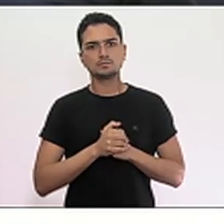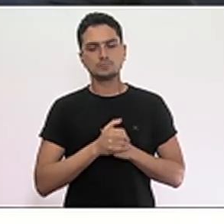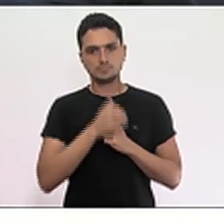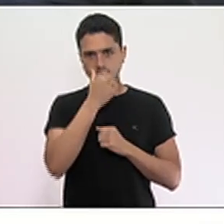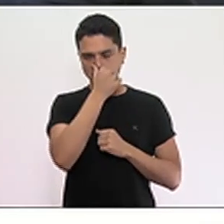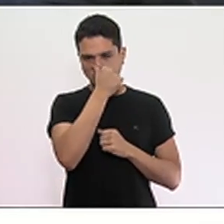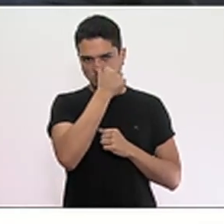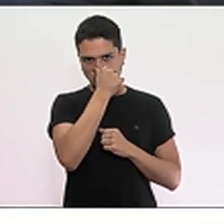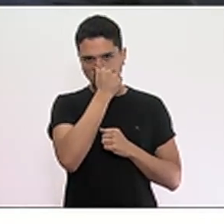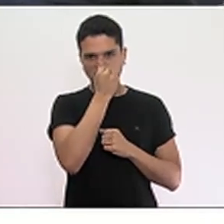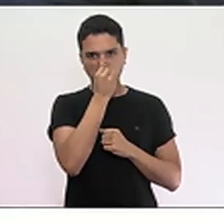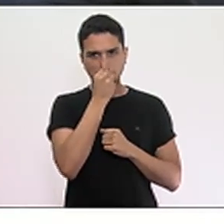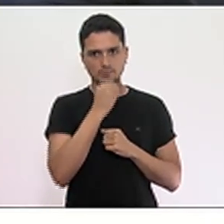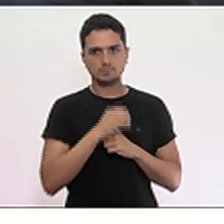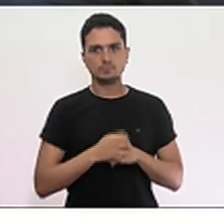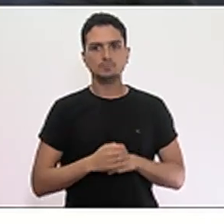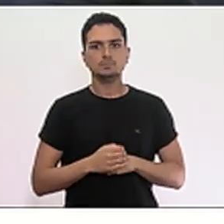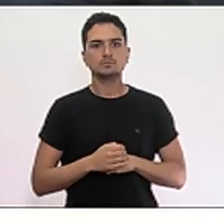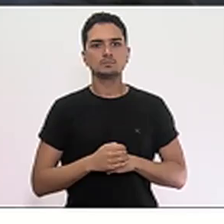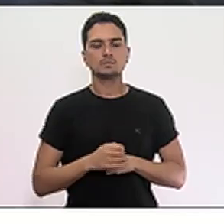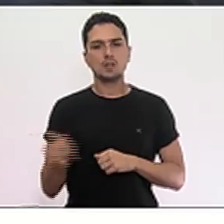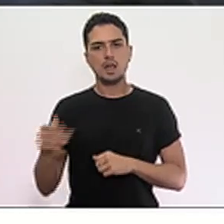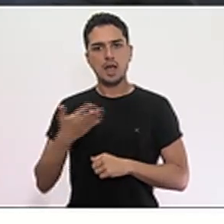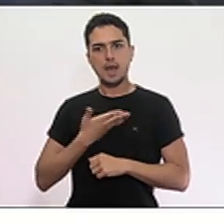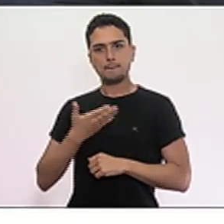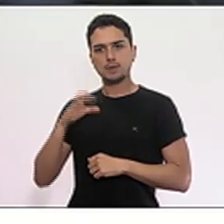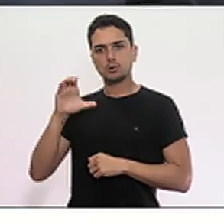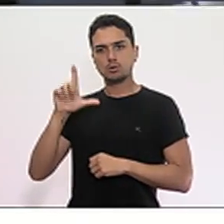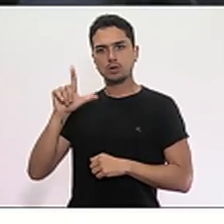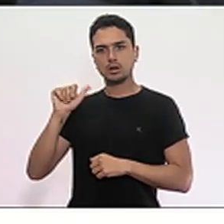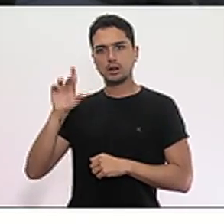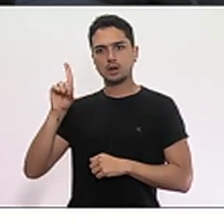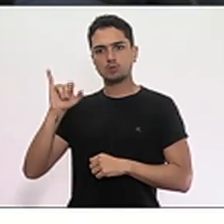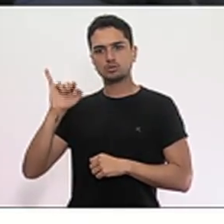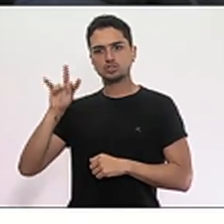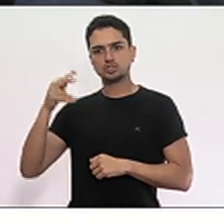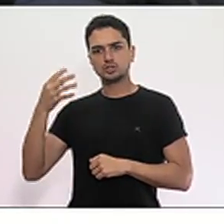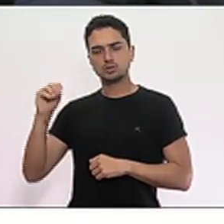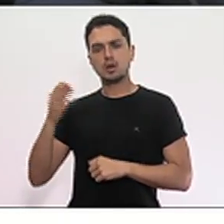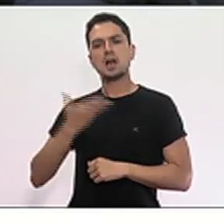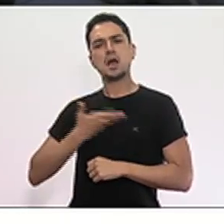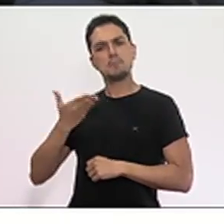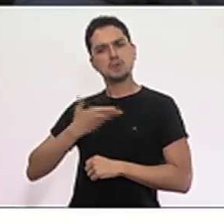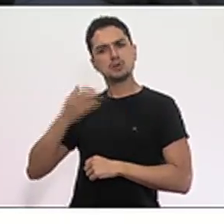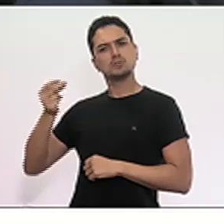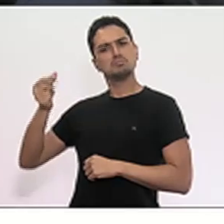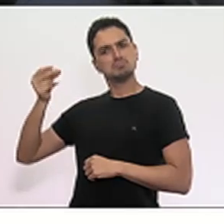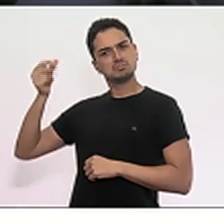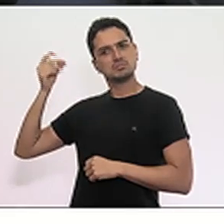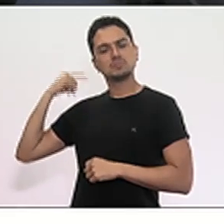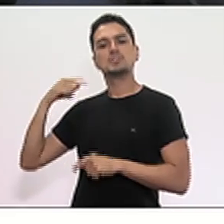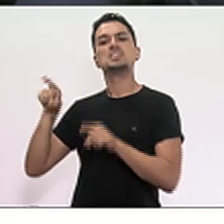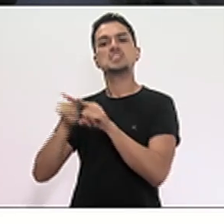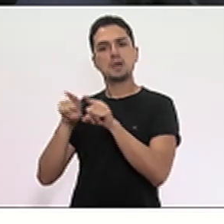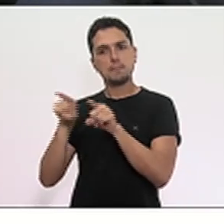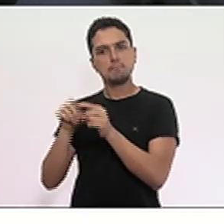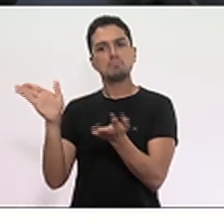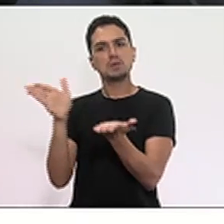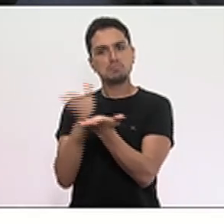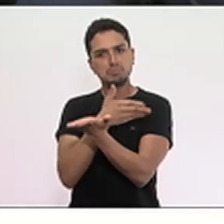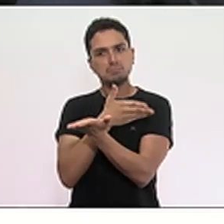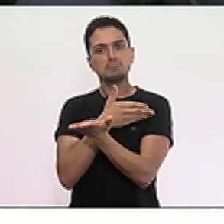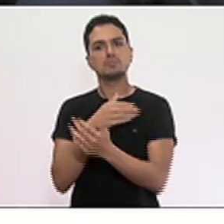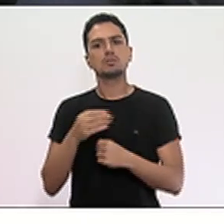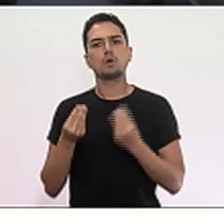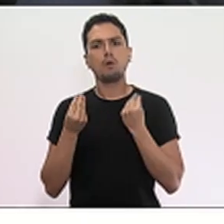apertou mais a gente. Estou vendo aqui no meu amigo, companheiro Claudino, amigo de longas datas, também foi nessa demissão. E hoje a